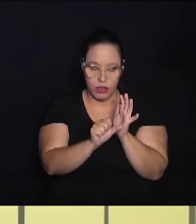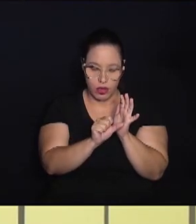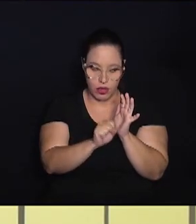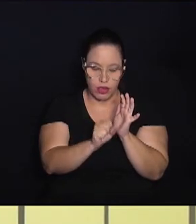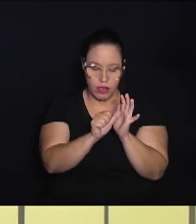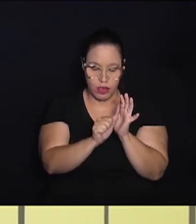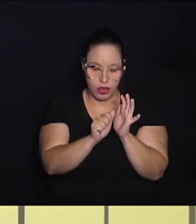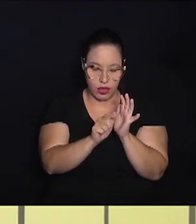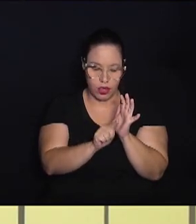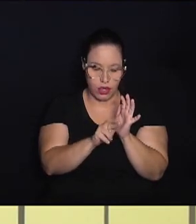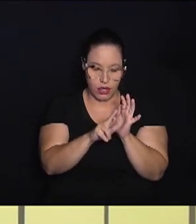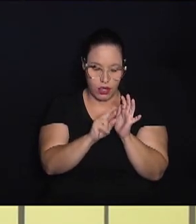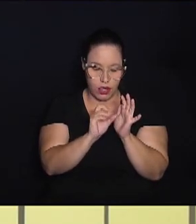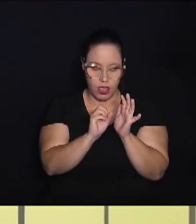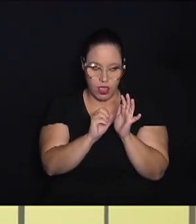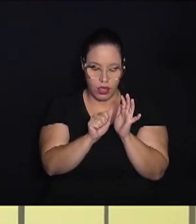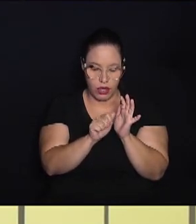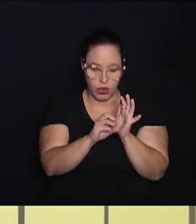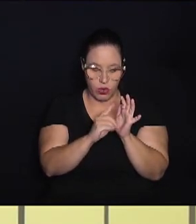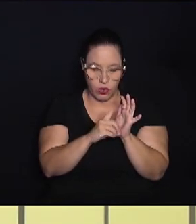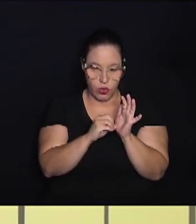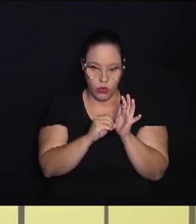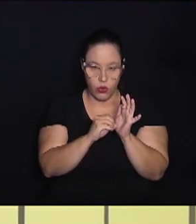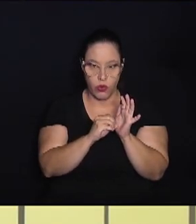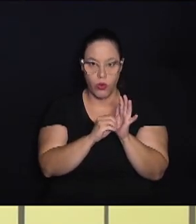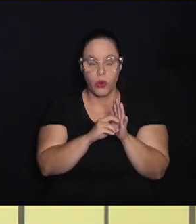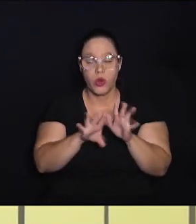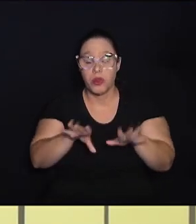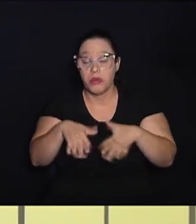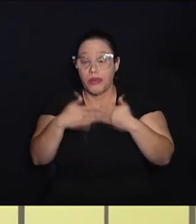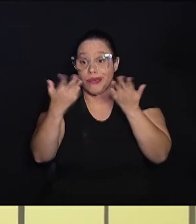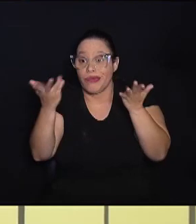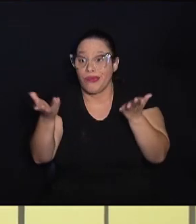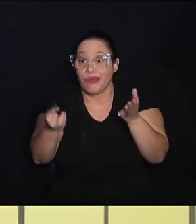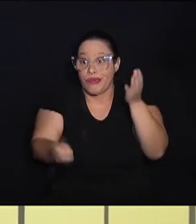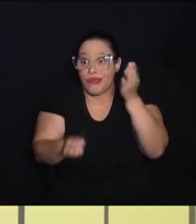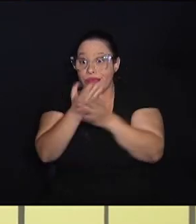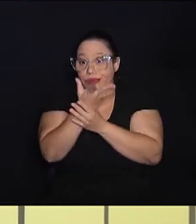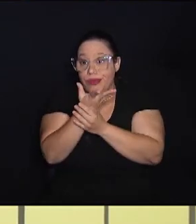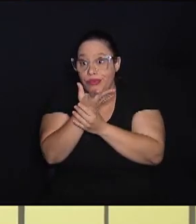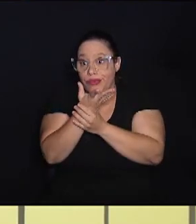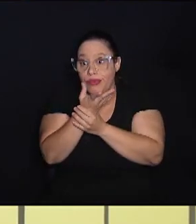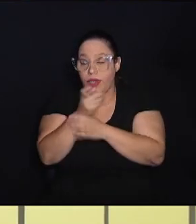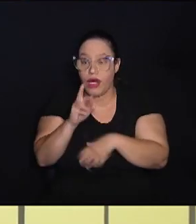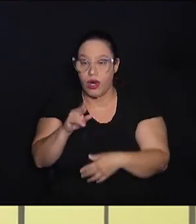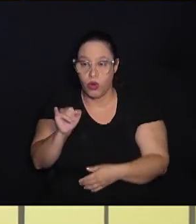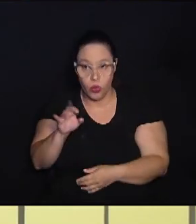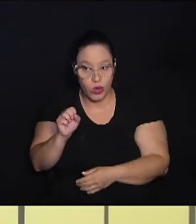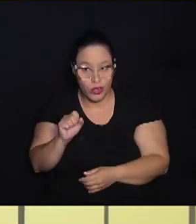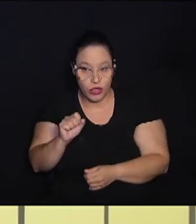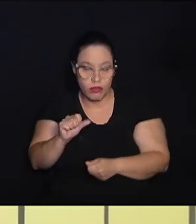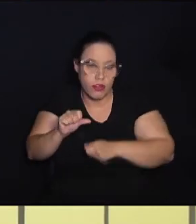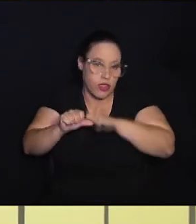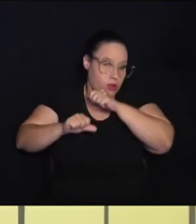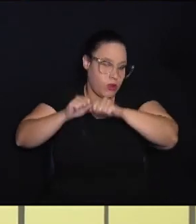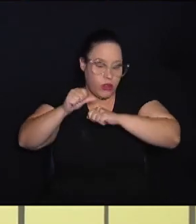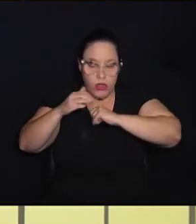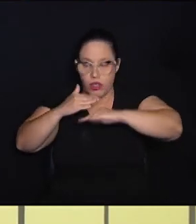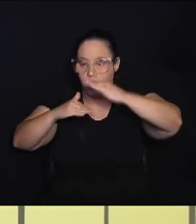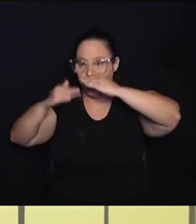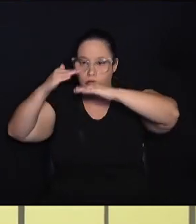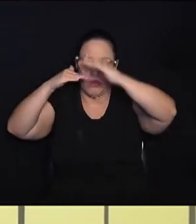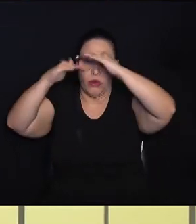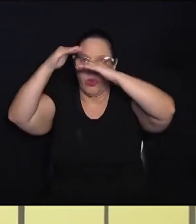orgânicas a gente não sabe exatamente Quando surge porque Justamente a linguagem ela vai evoluindo conforme a